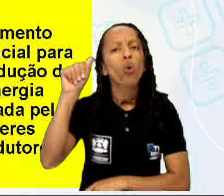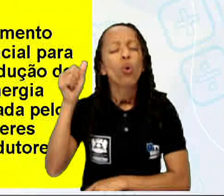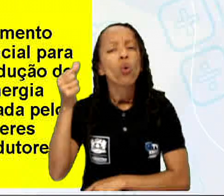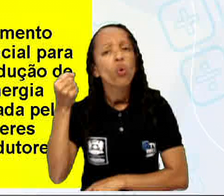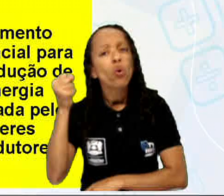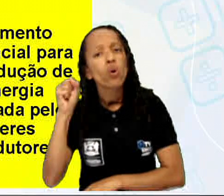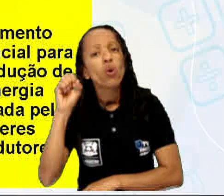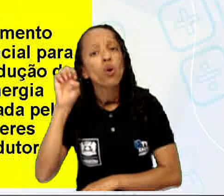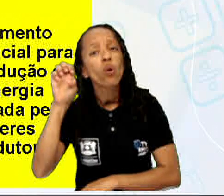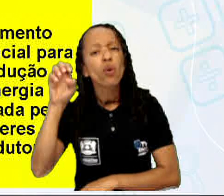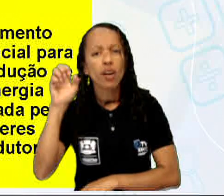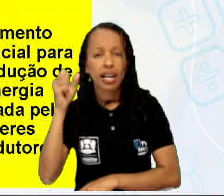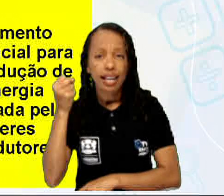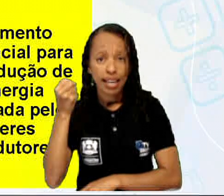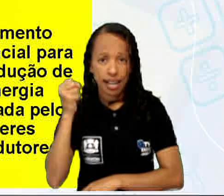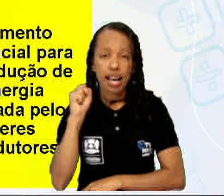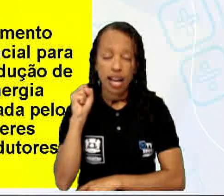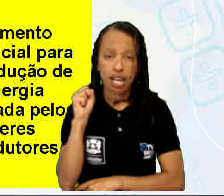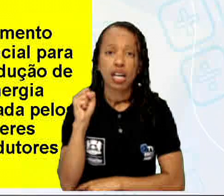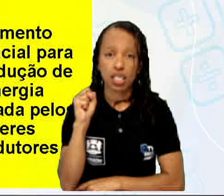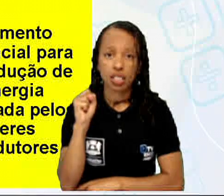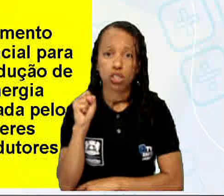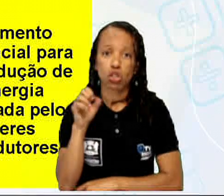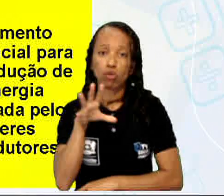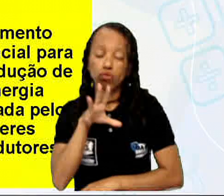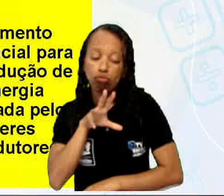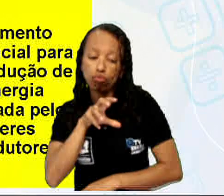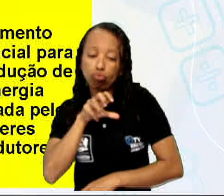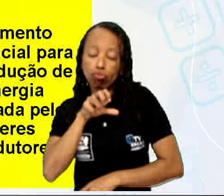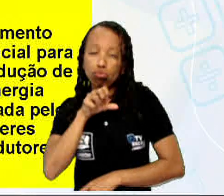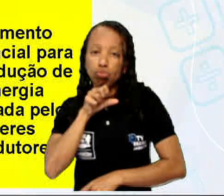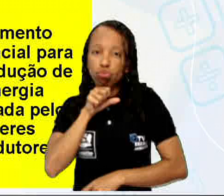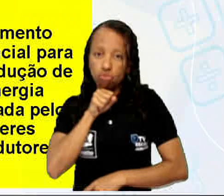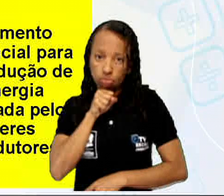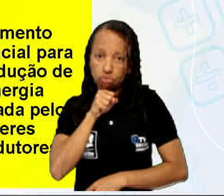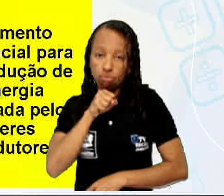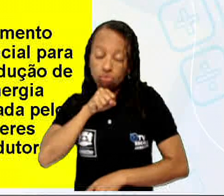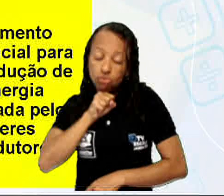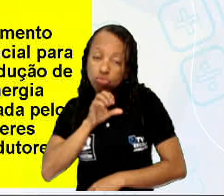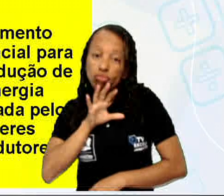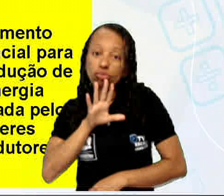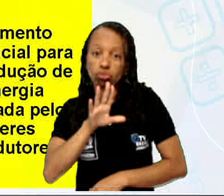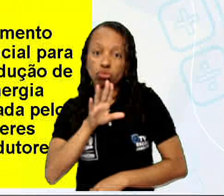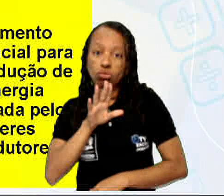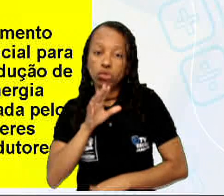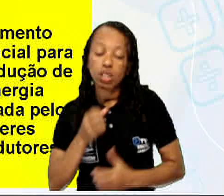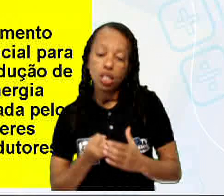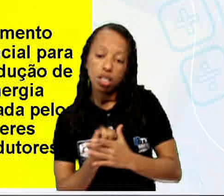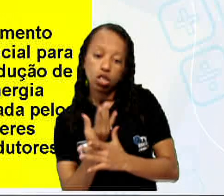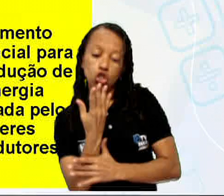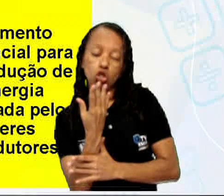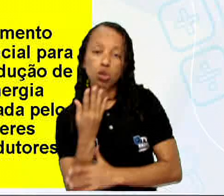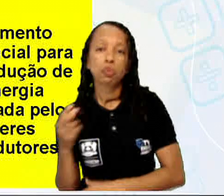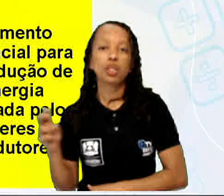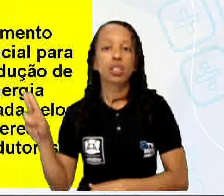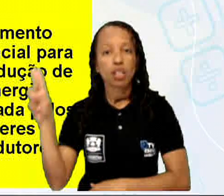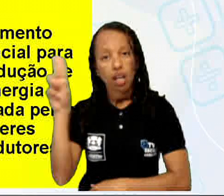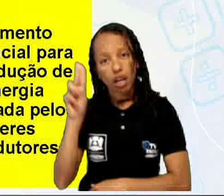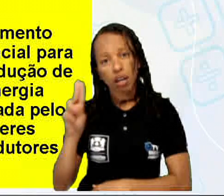a respiração, e o gás carbônico, que é usado pelas plantas. A água